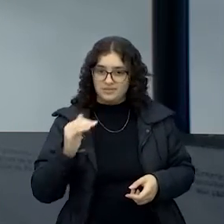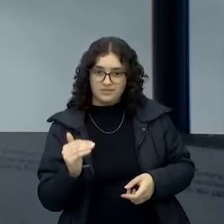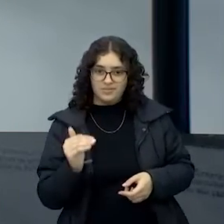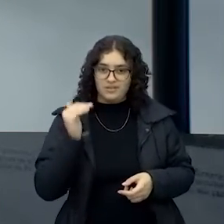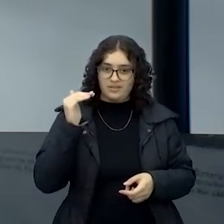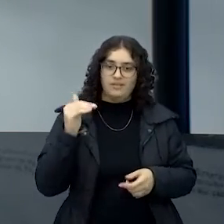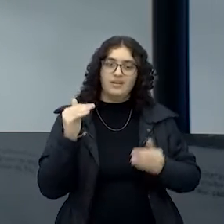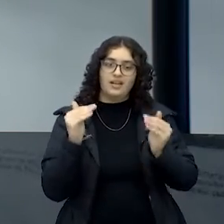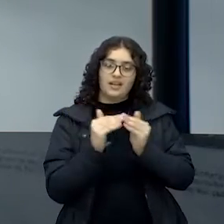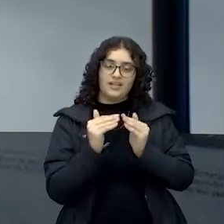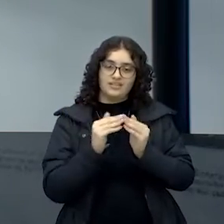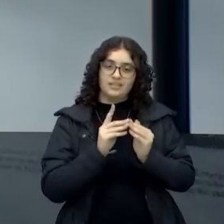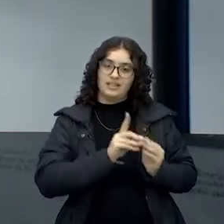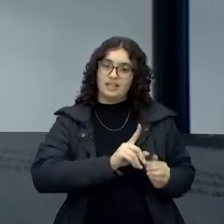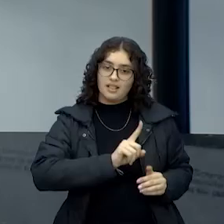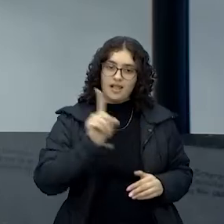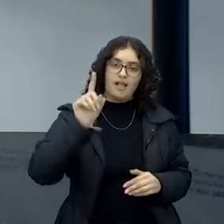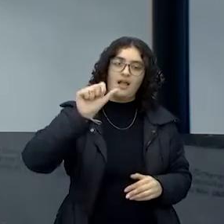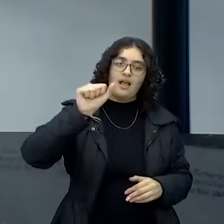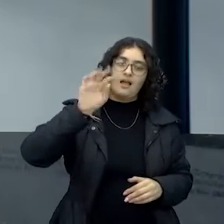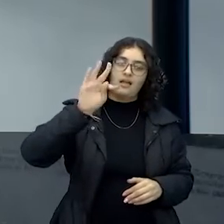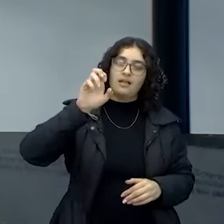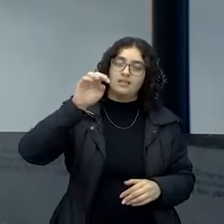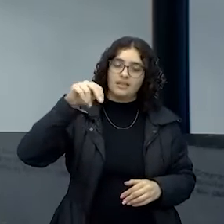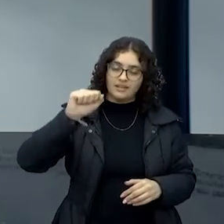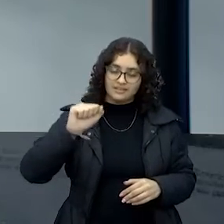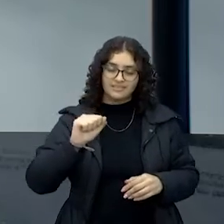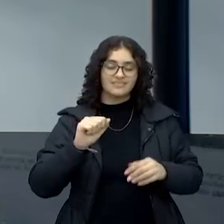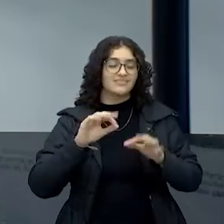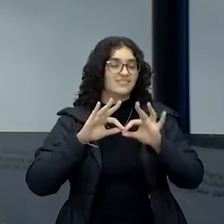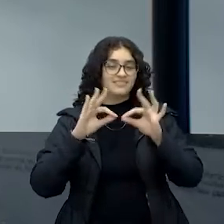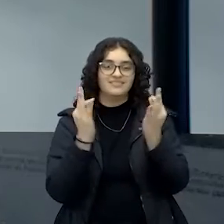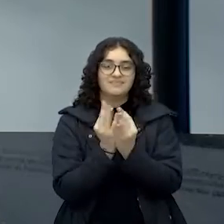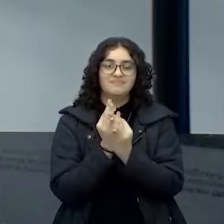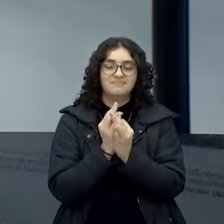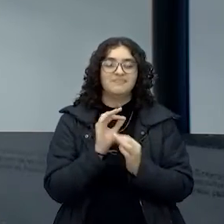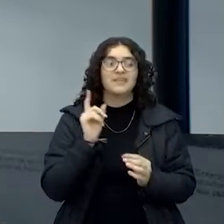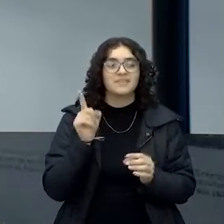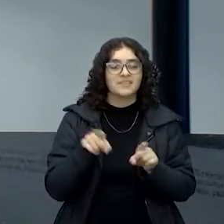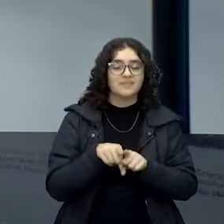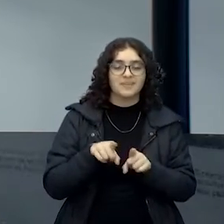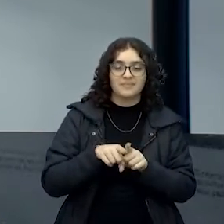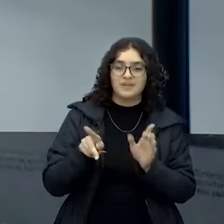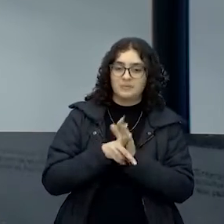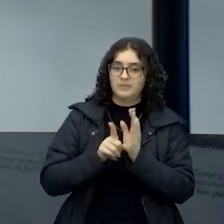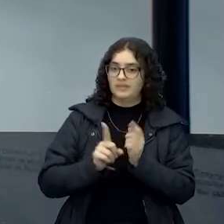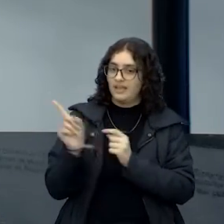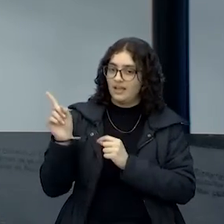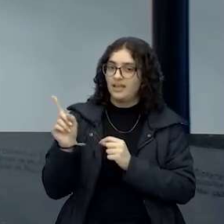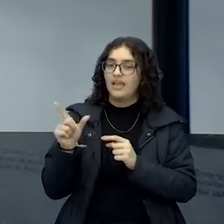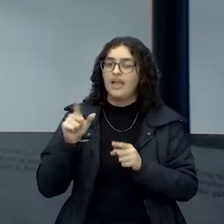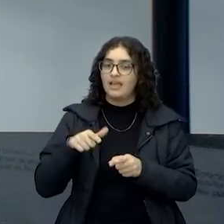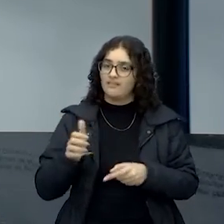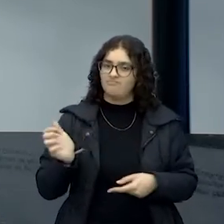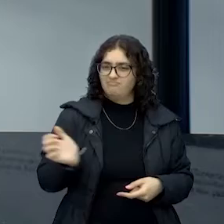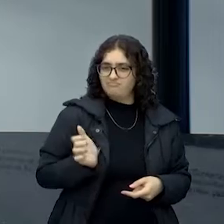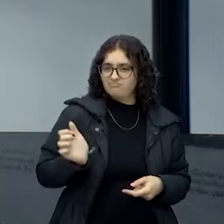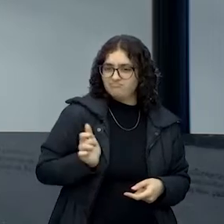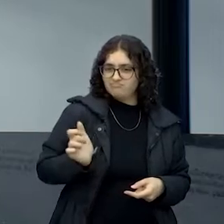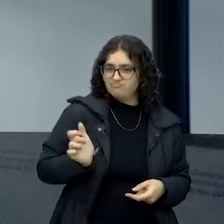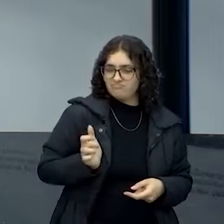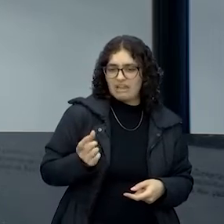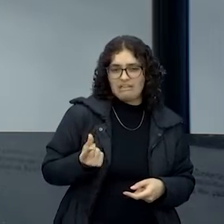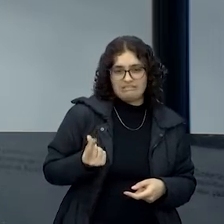em Atenas, e têm seus parentes em Atenas, e também aí normalmente eram pessoas da elite, então pessoas que